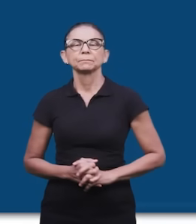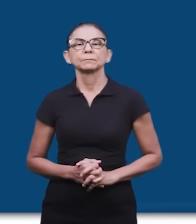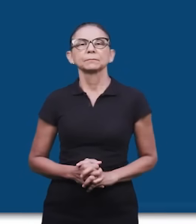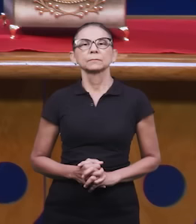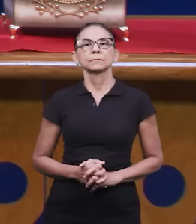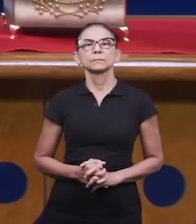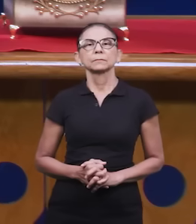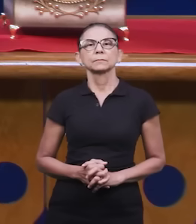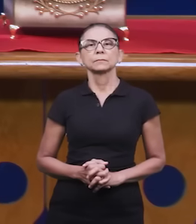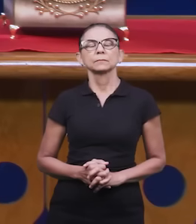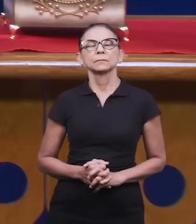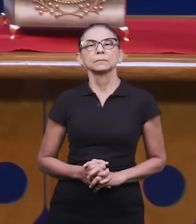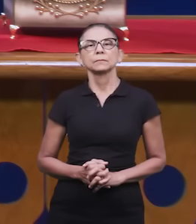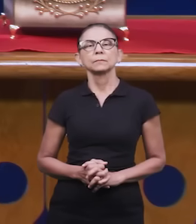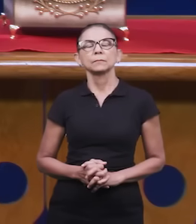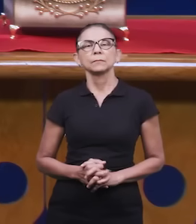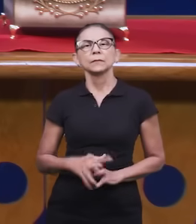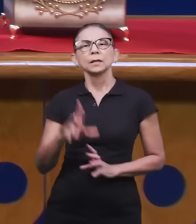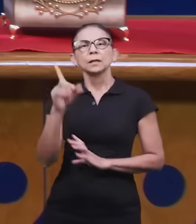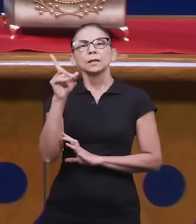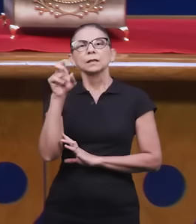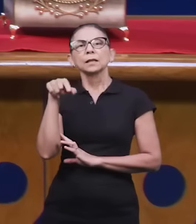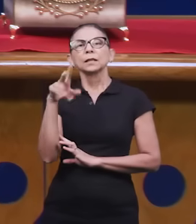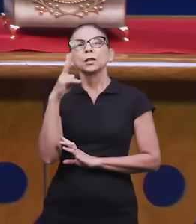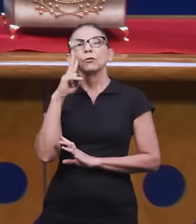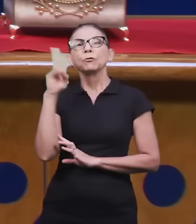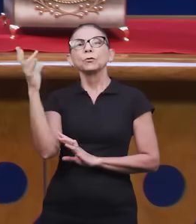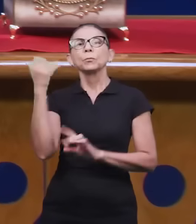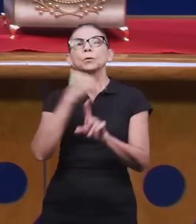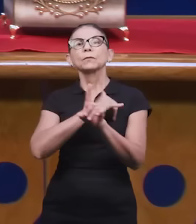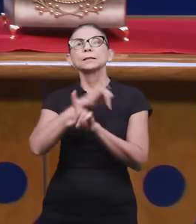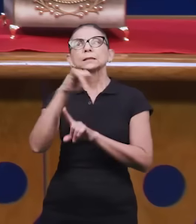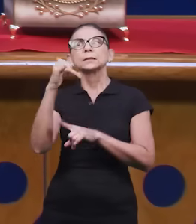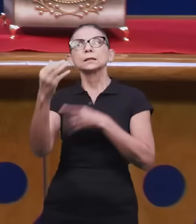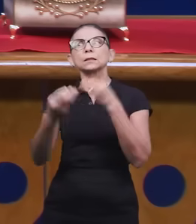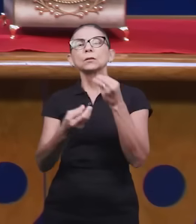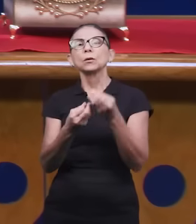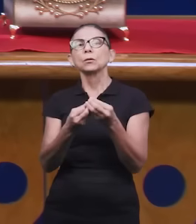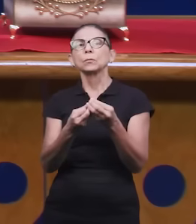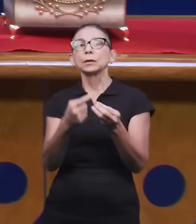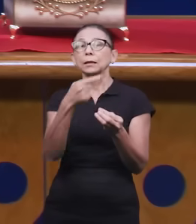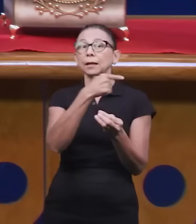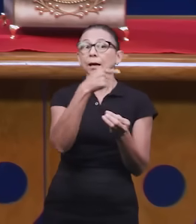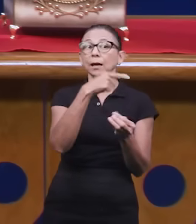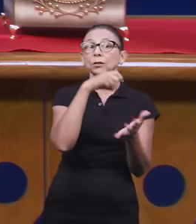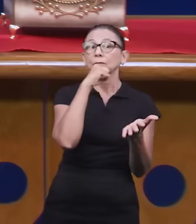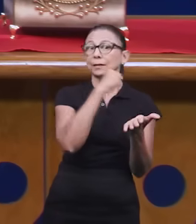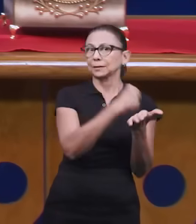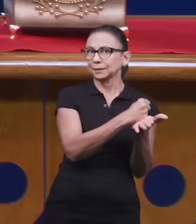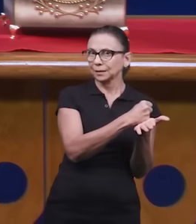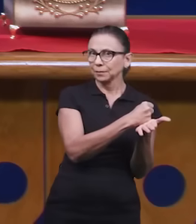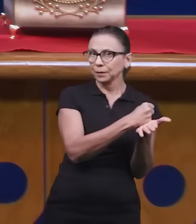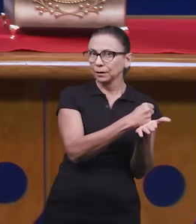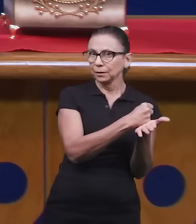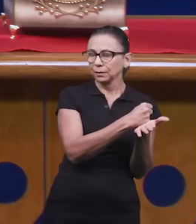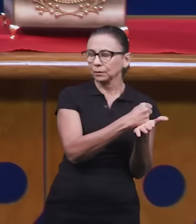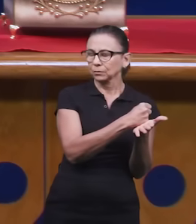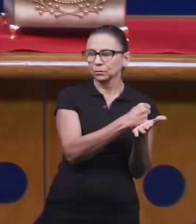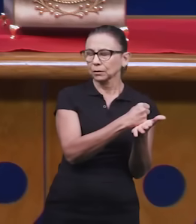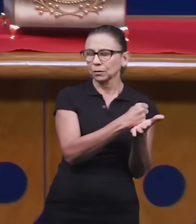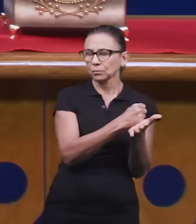Pode passar? Como Daniel viu a profecia? Daniel só vê Velho Testamento. Ele não